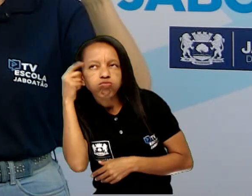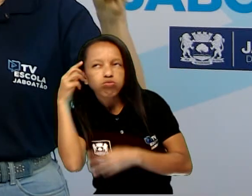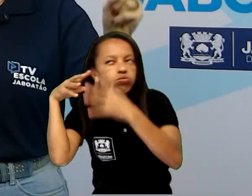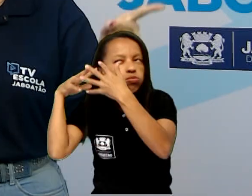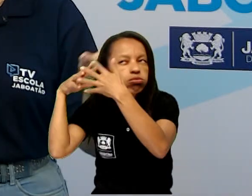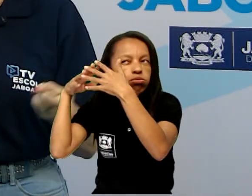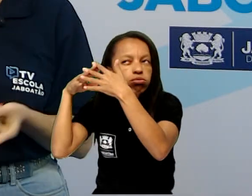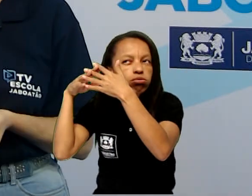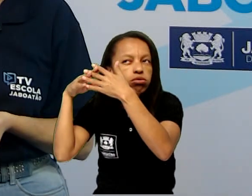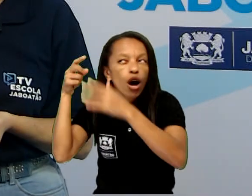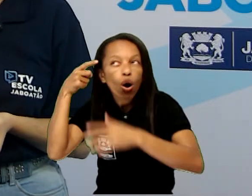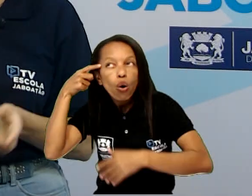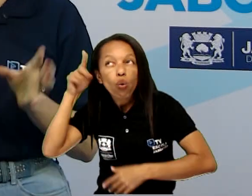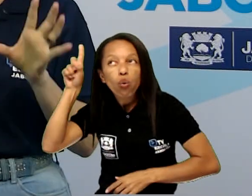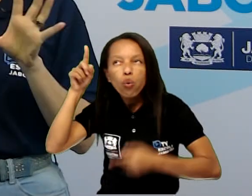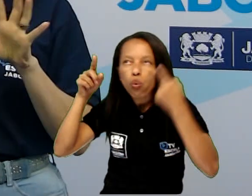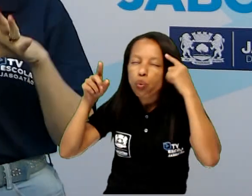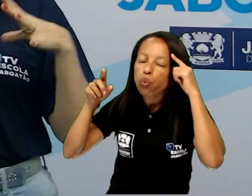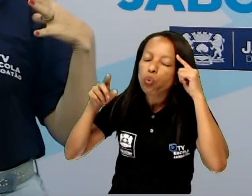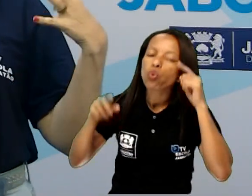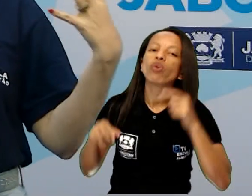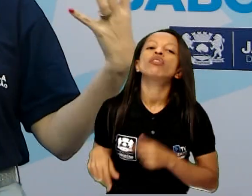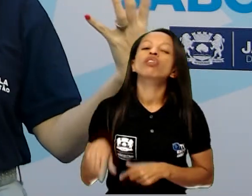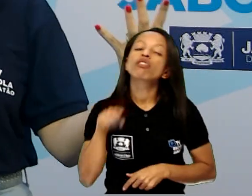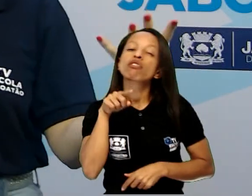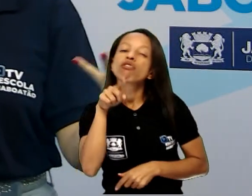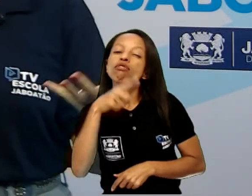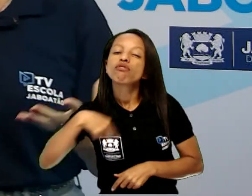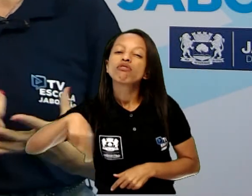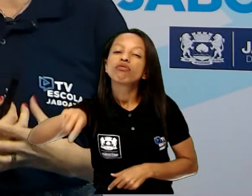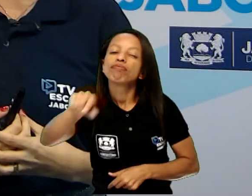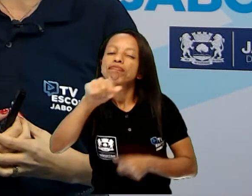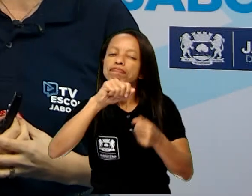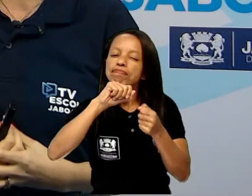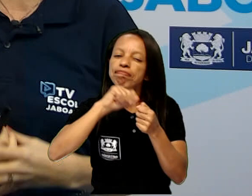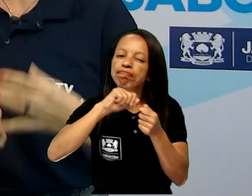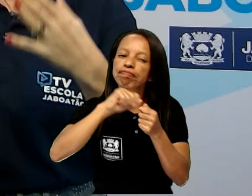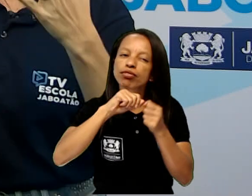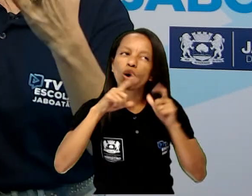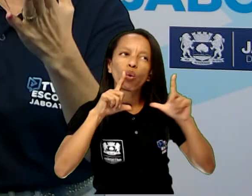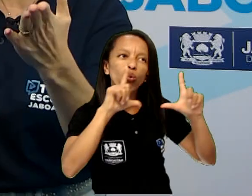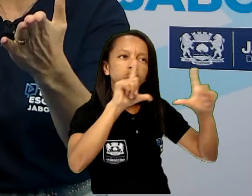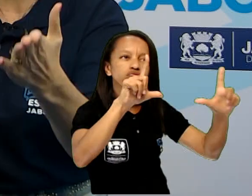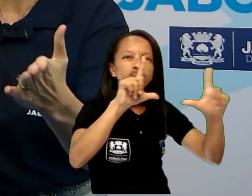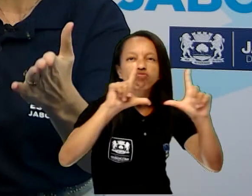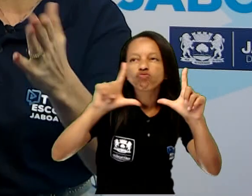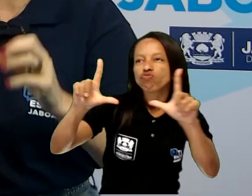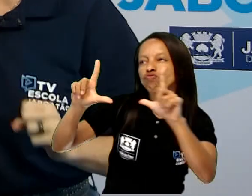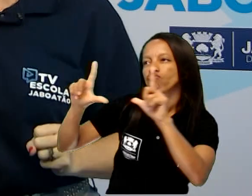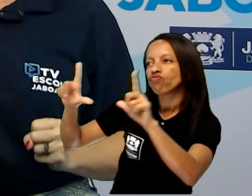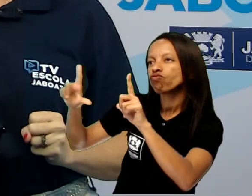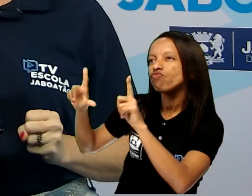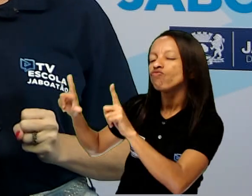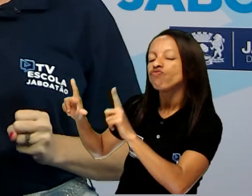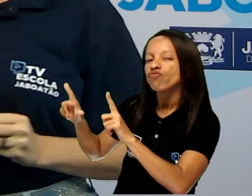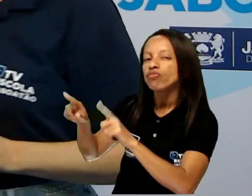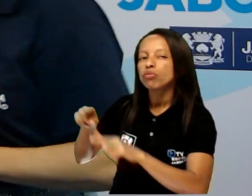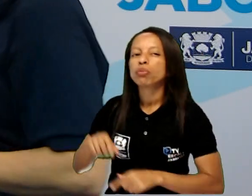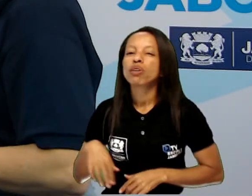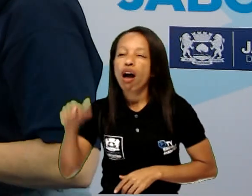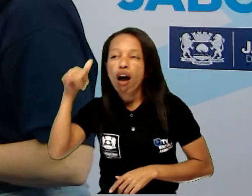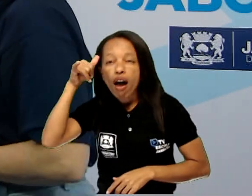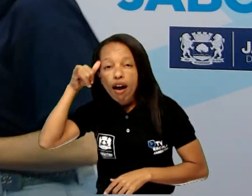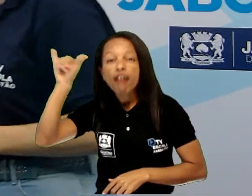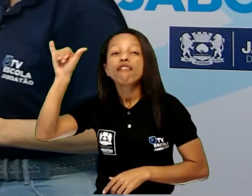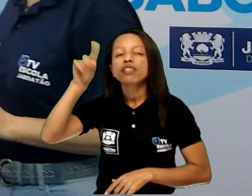criar plaquinhas para identificar os perigos da sua casa e de que forma vocês podem prevenir um